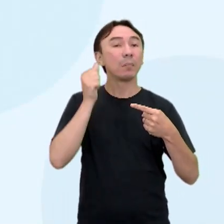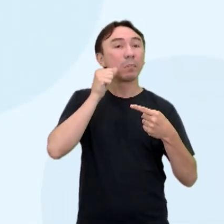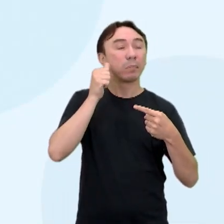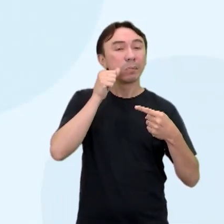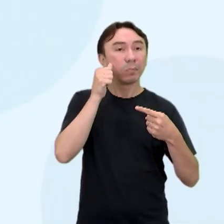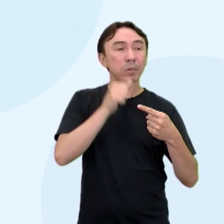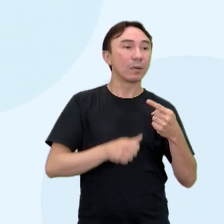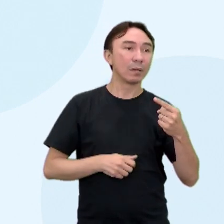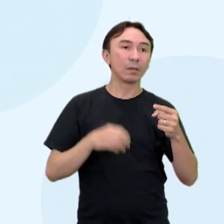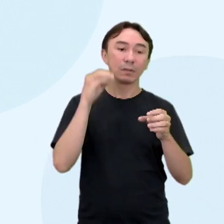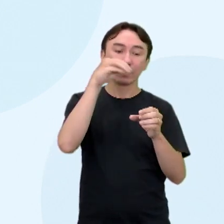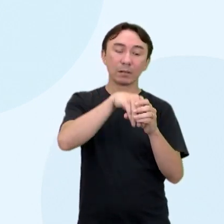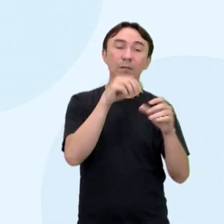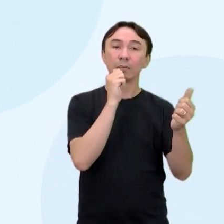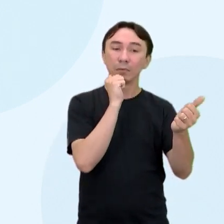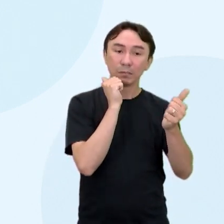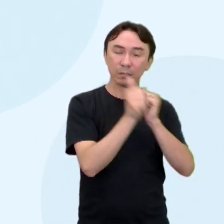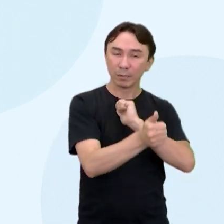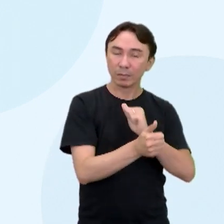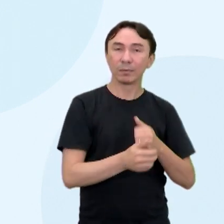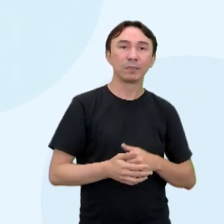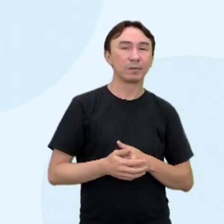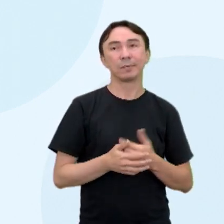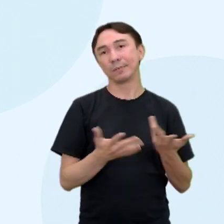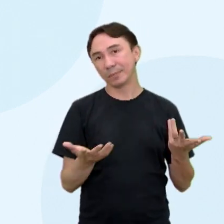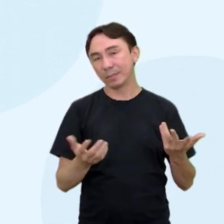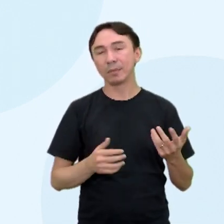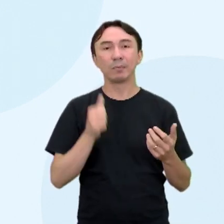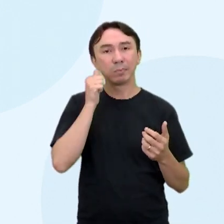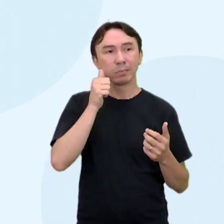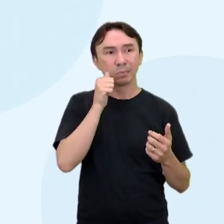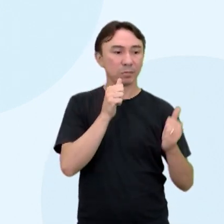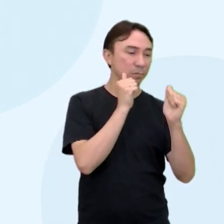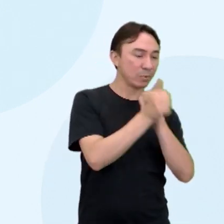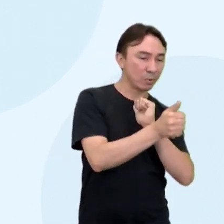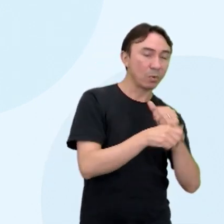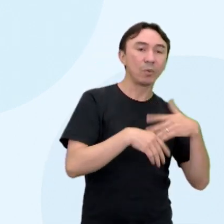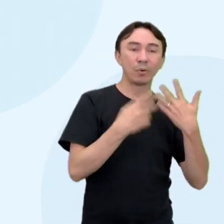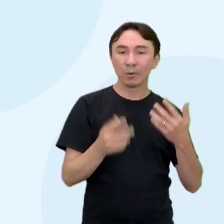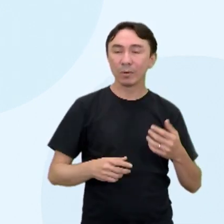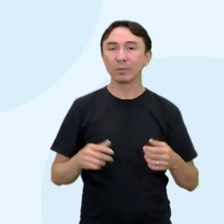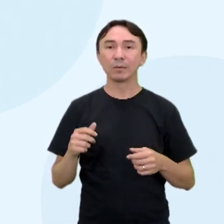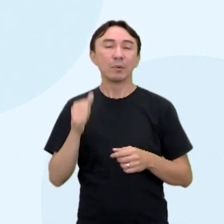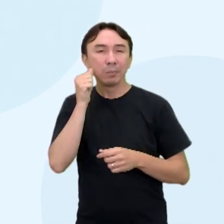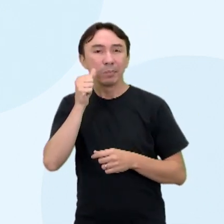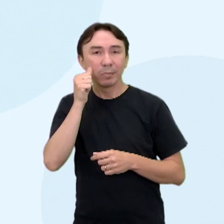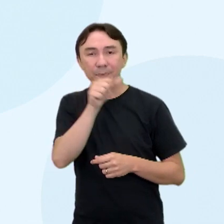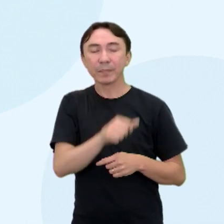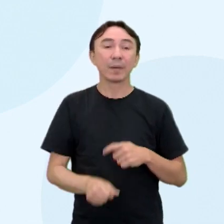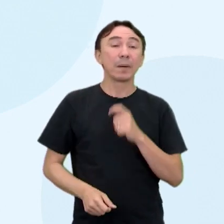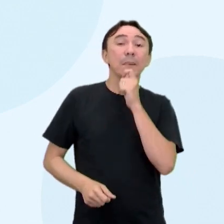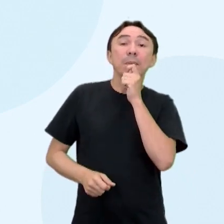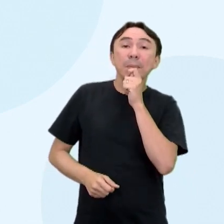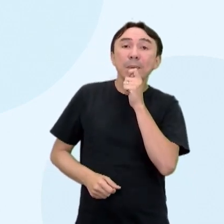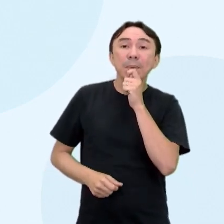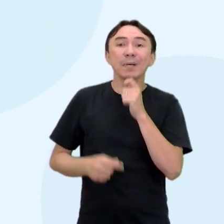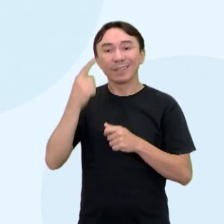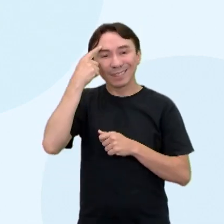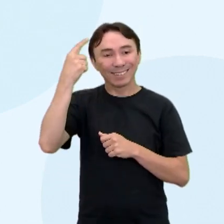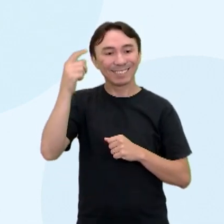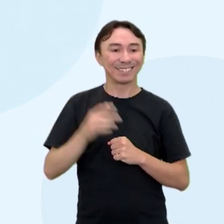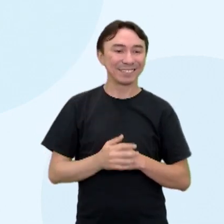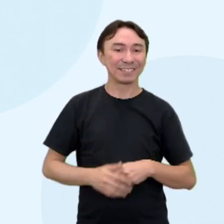mesmo, né? Ou até a árbitra, né? Dos diversos esportes que a gente tem, das diversas modalidades. A mulher no